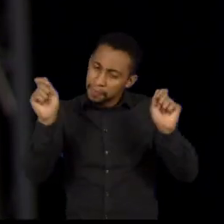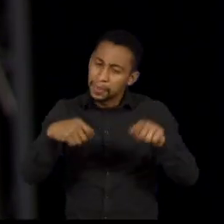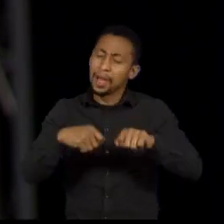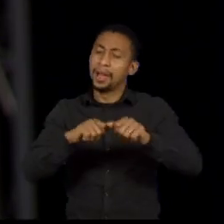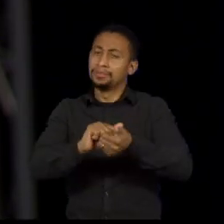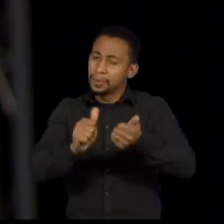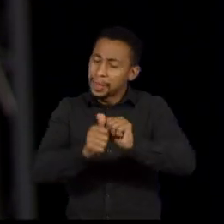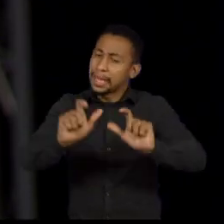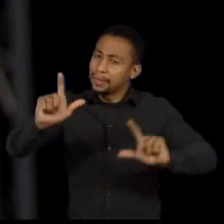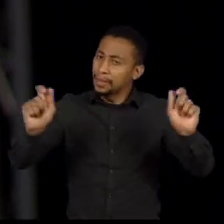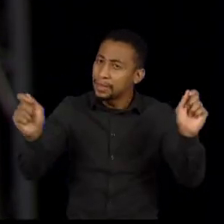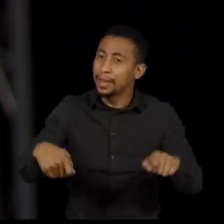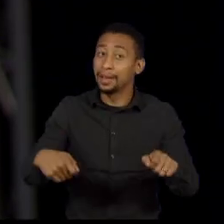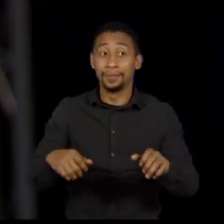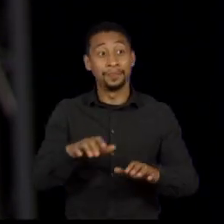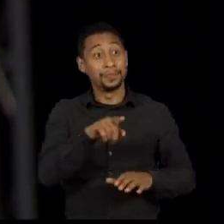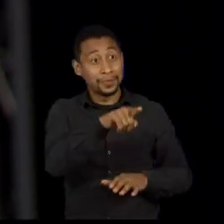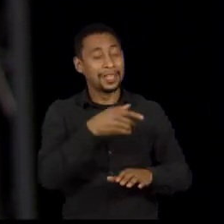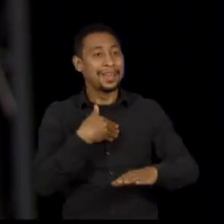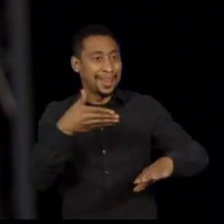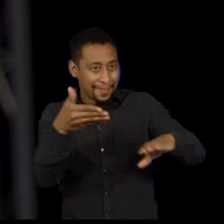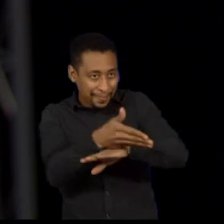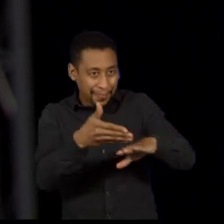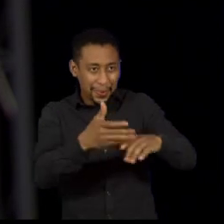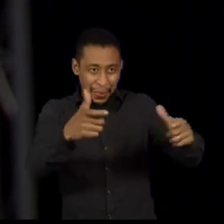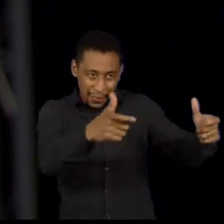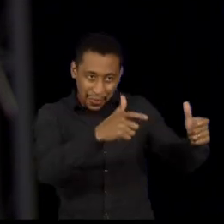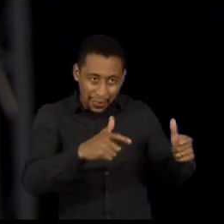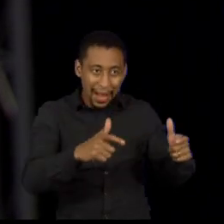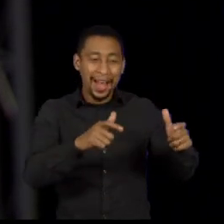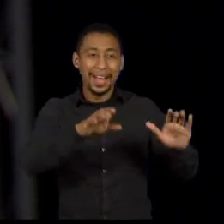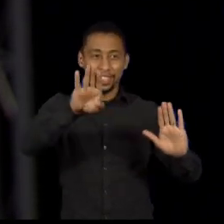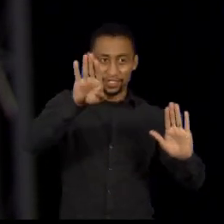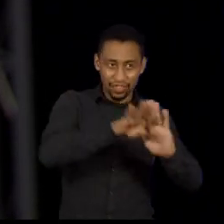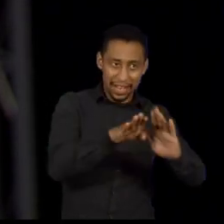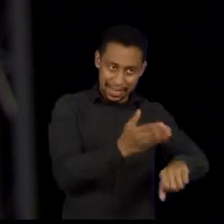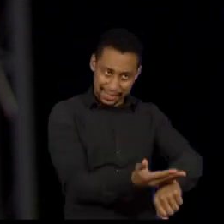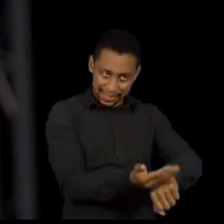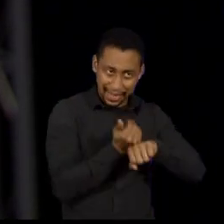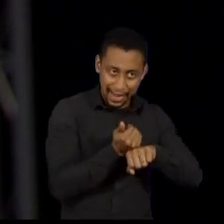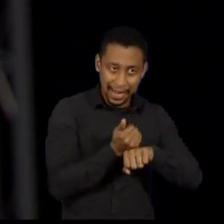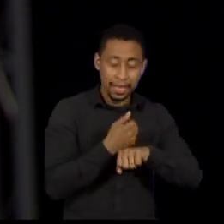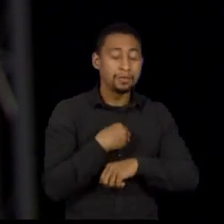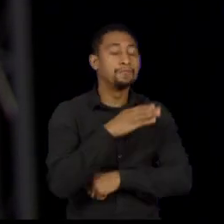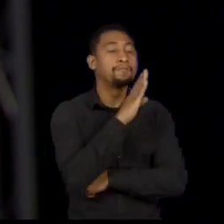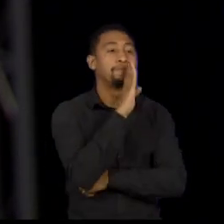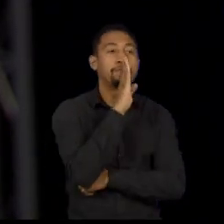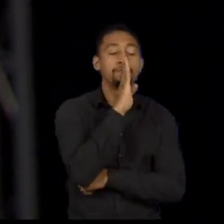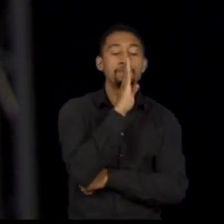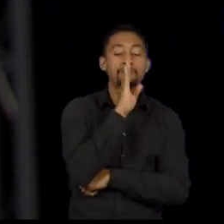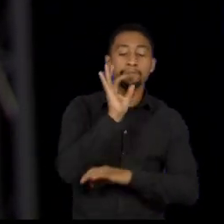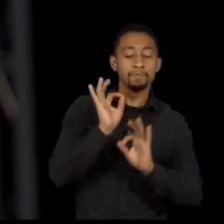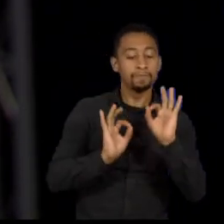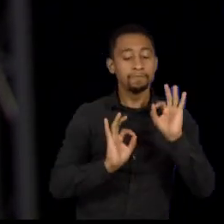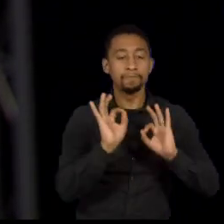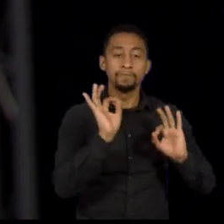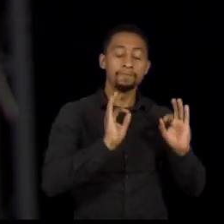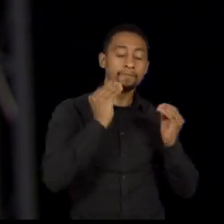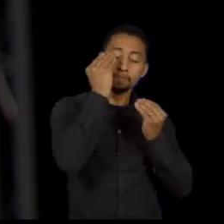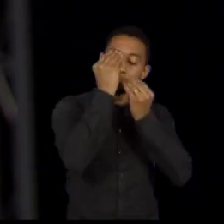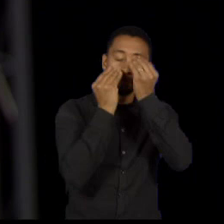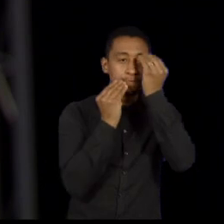você tem uma relação especial com os camarins, né? Você costuma chegar cedo, prefere ficar em silêncio, geralmente faz a